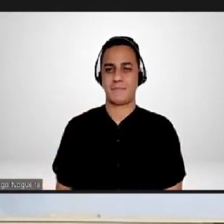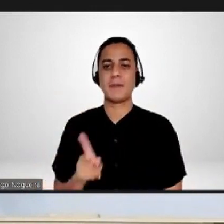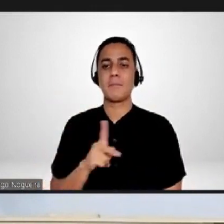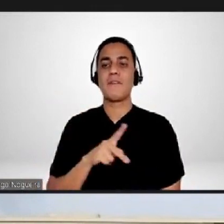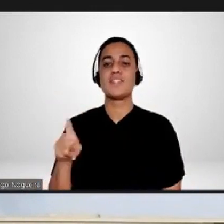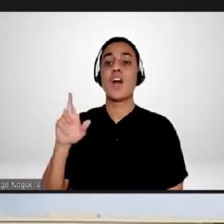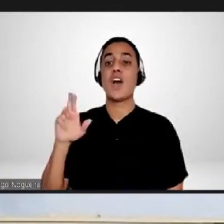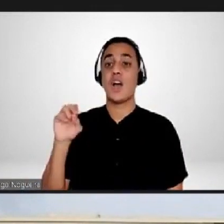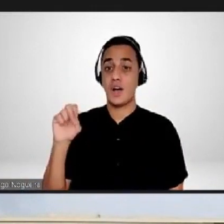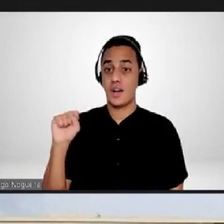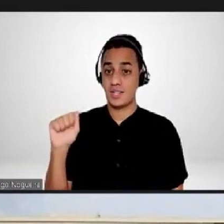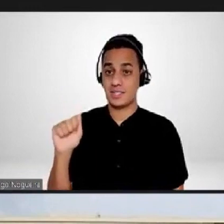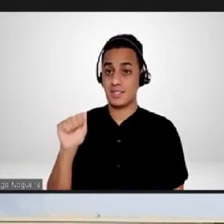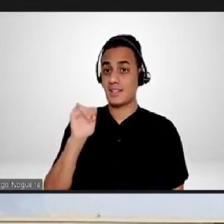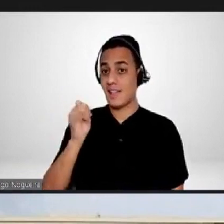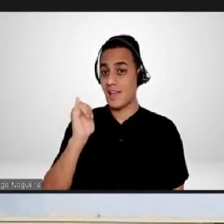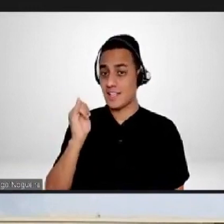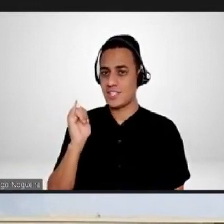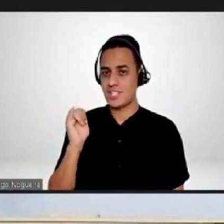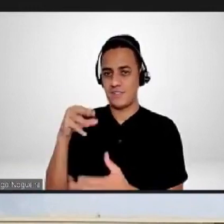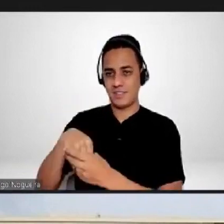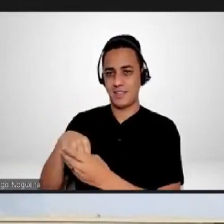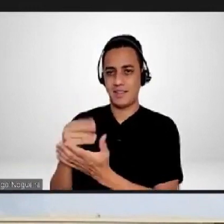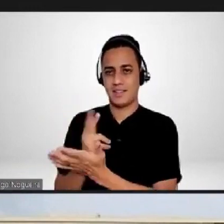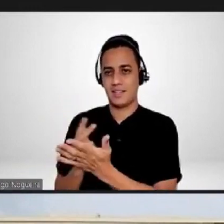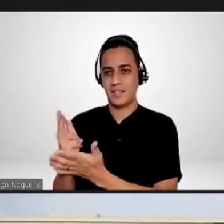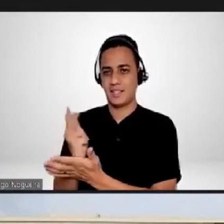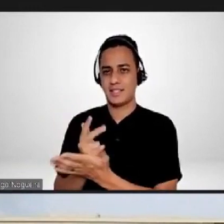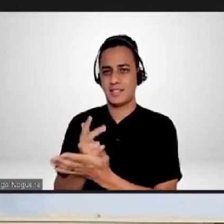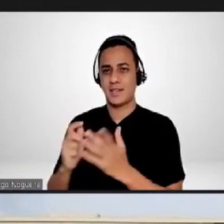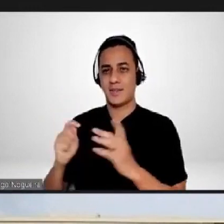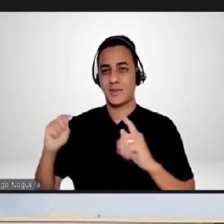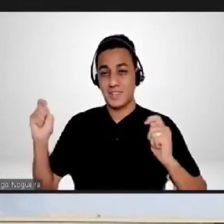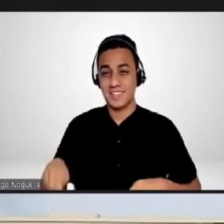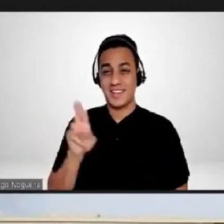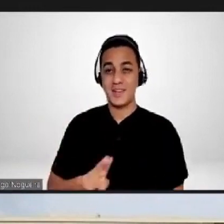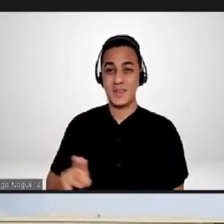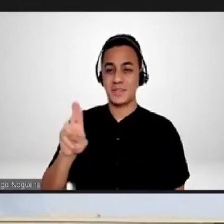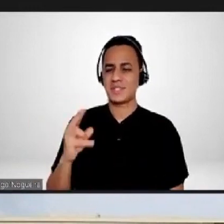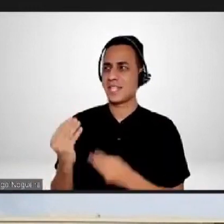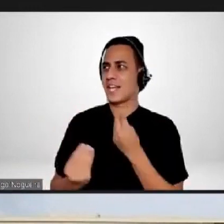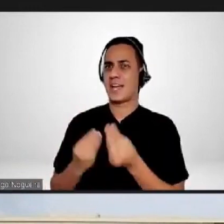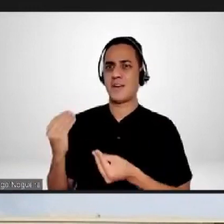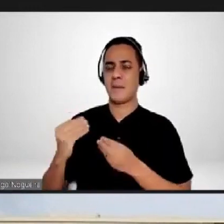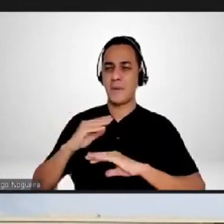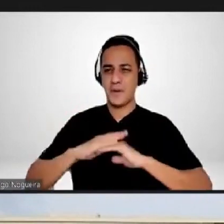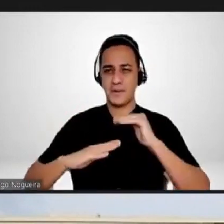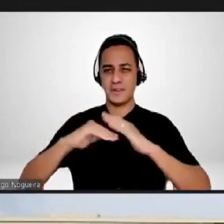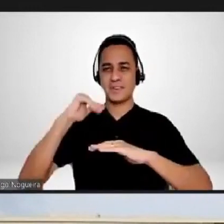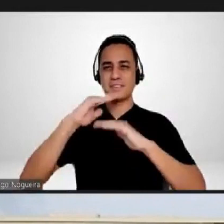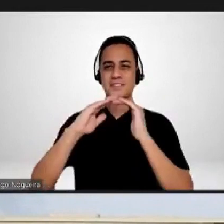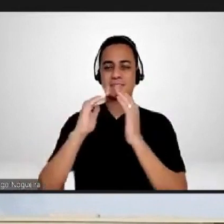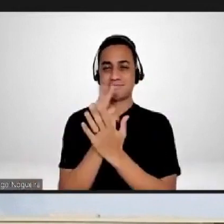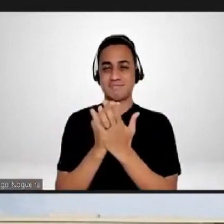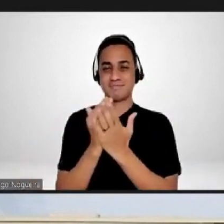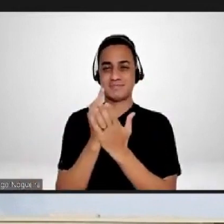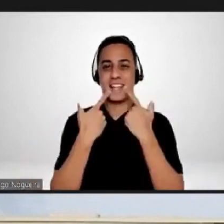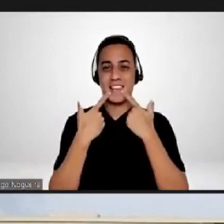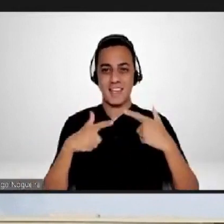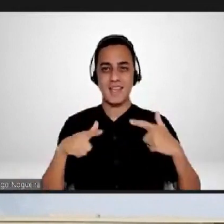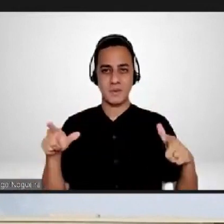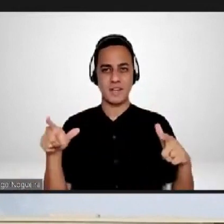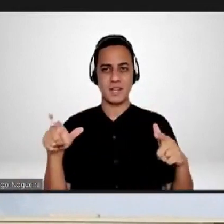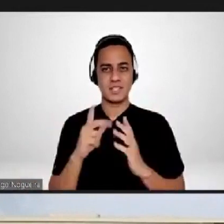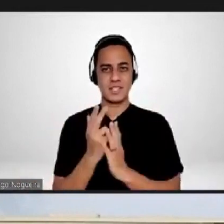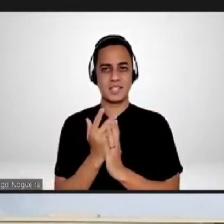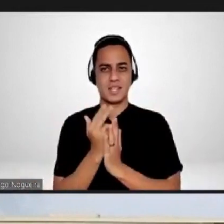direta. As narrativas dos desenhos podem ser utilizadas como aliadas na construção gráfica da linguagem do desenho?